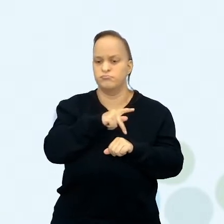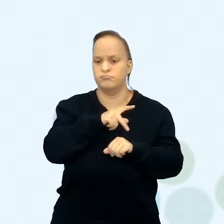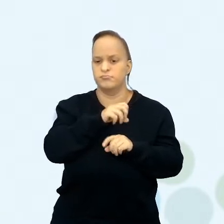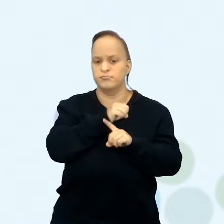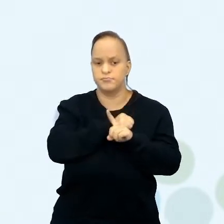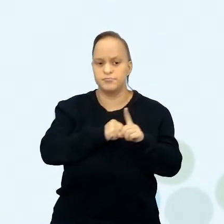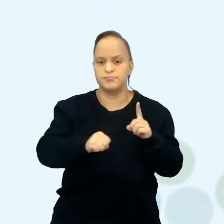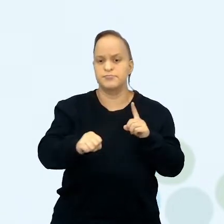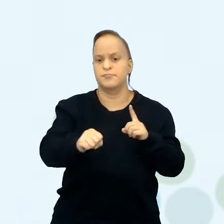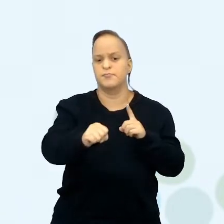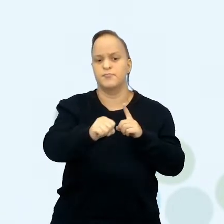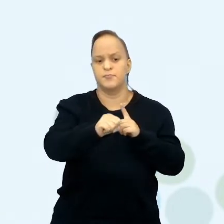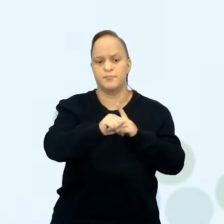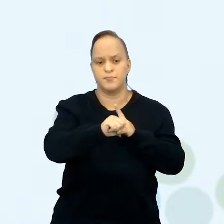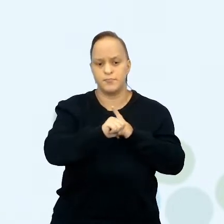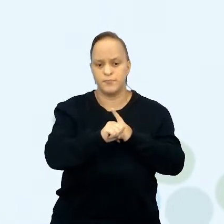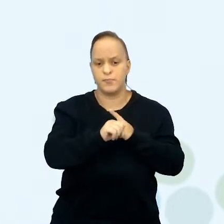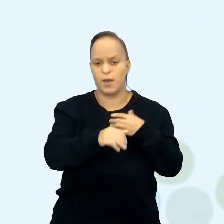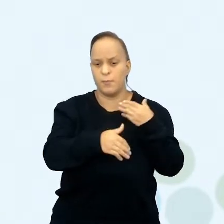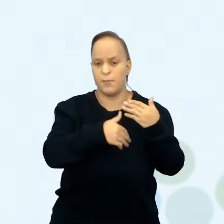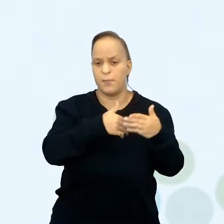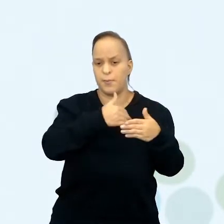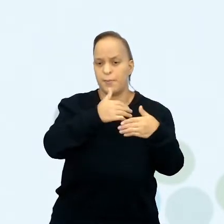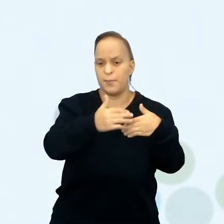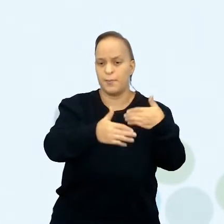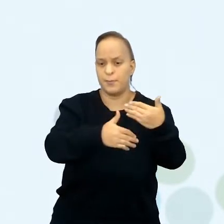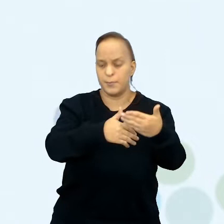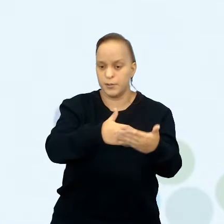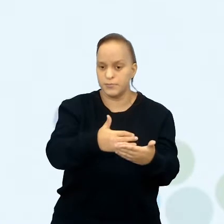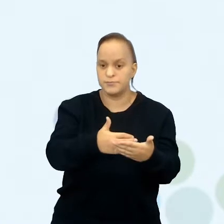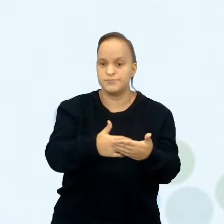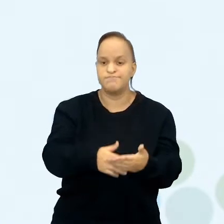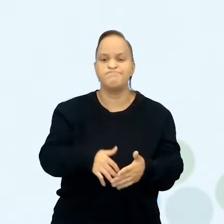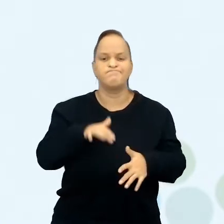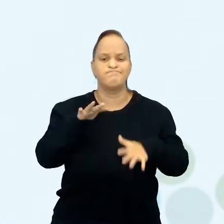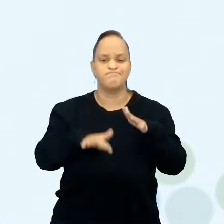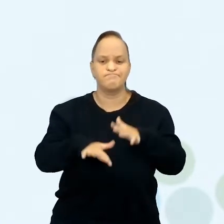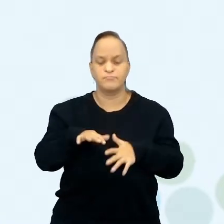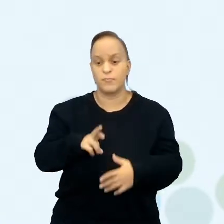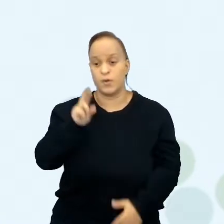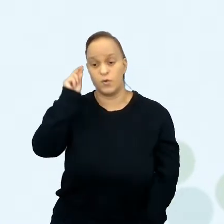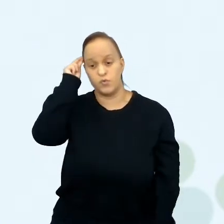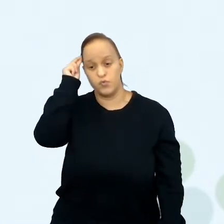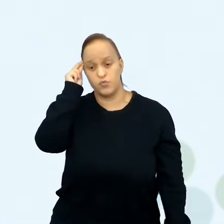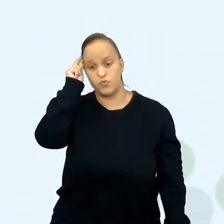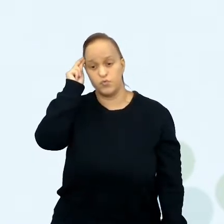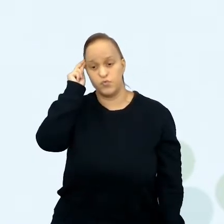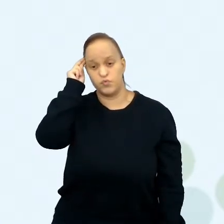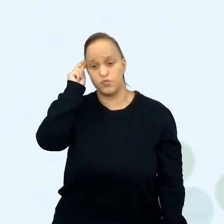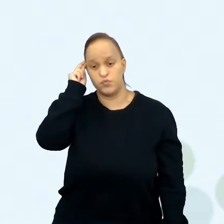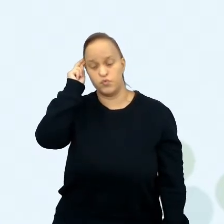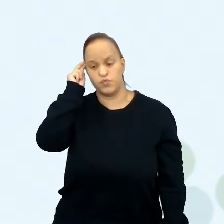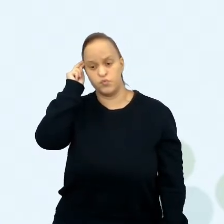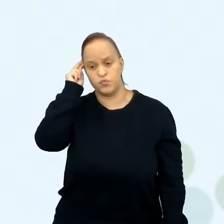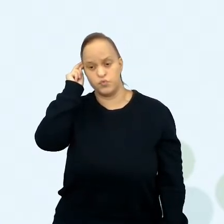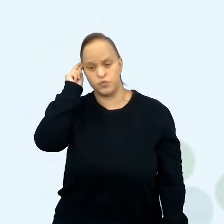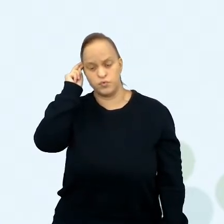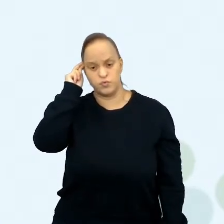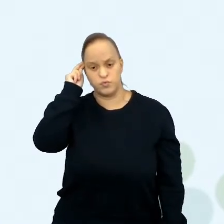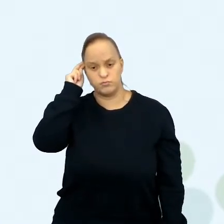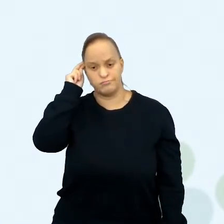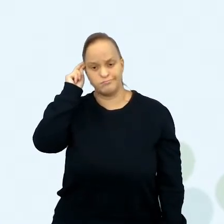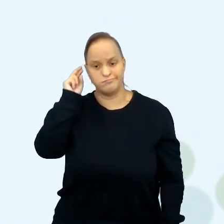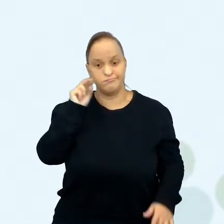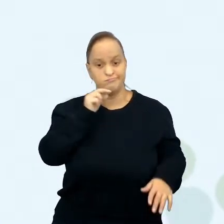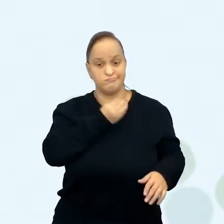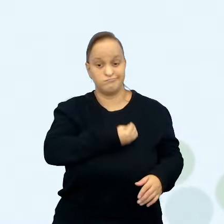vida social. Então, quando a gente pensa que nós vivemos em uma realidade diferente,